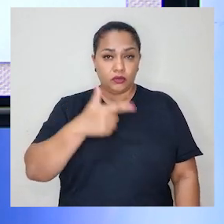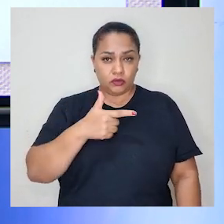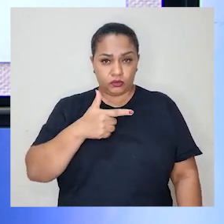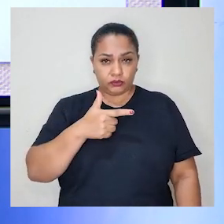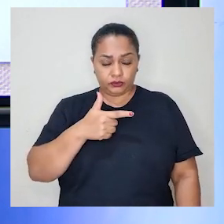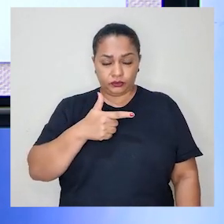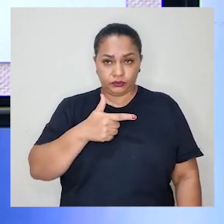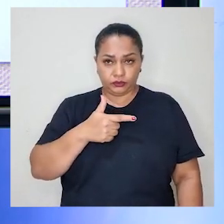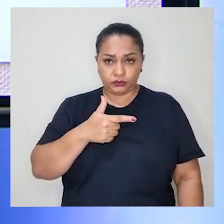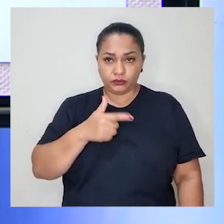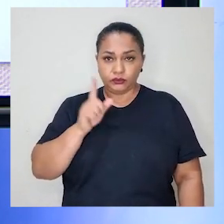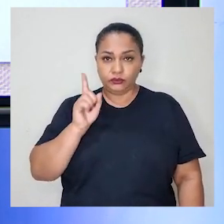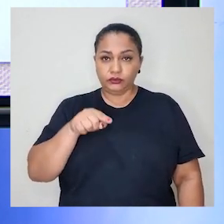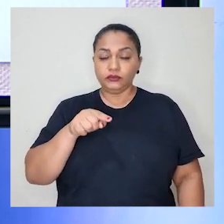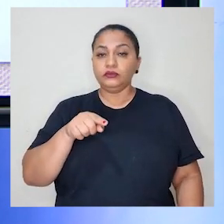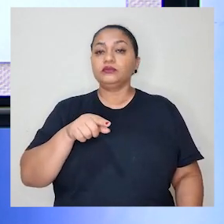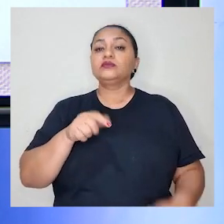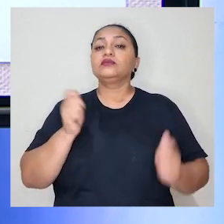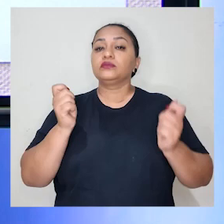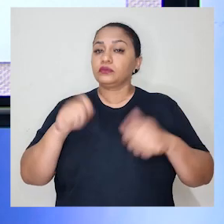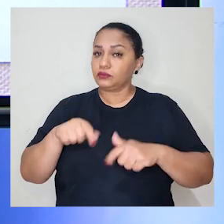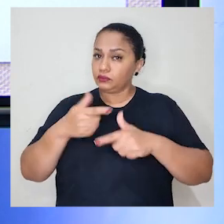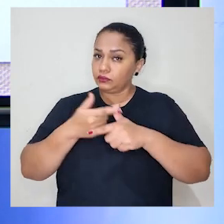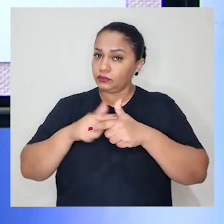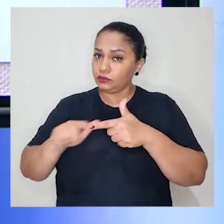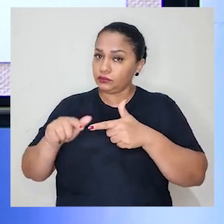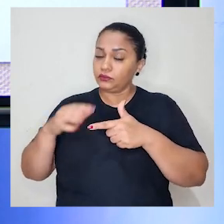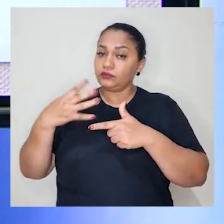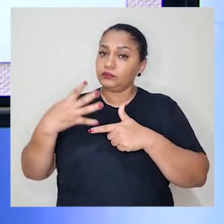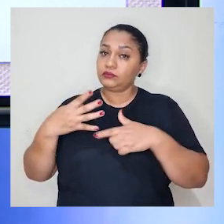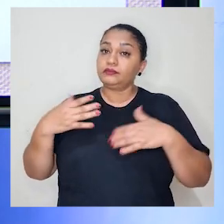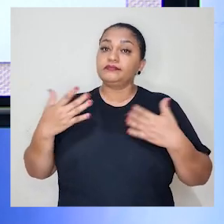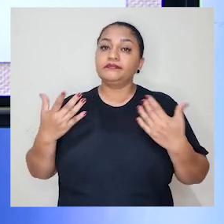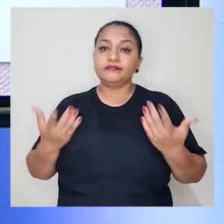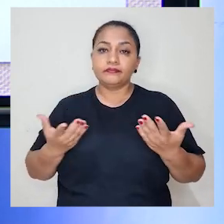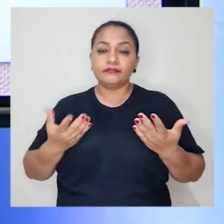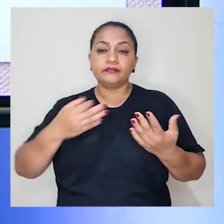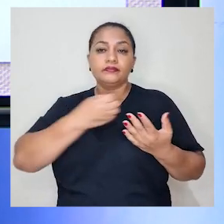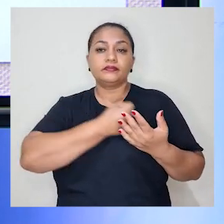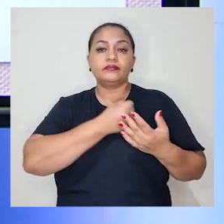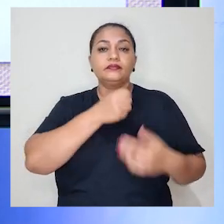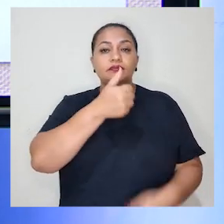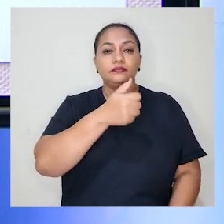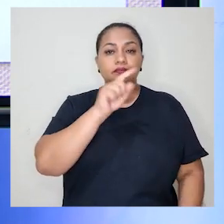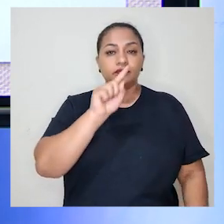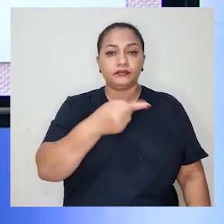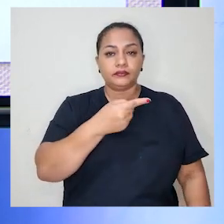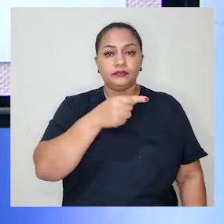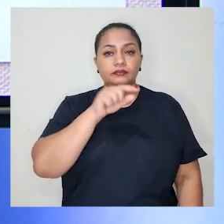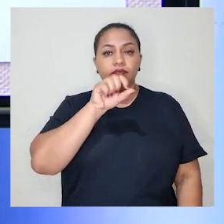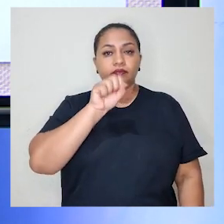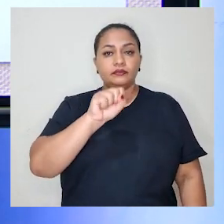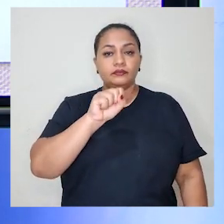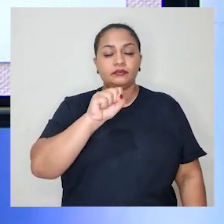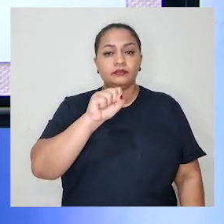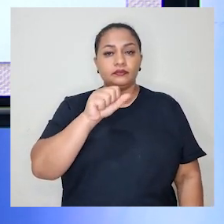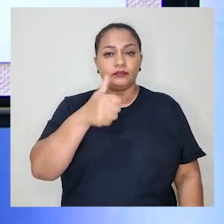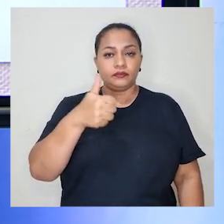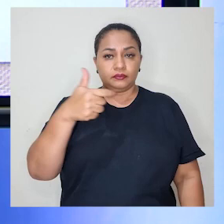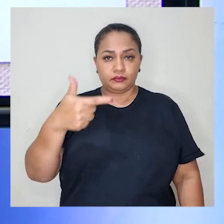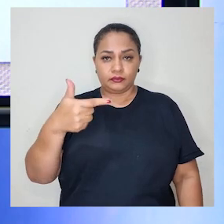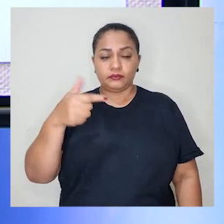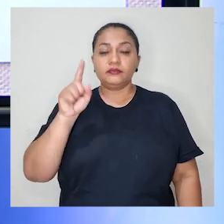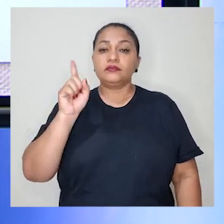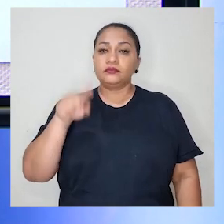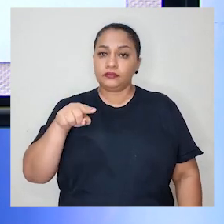E o número 12 é divisível por 4. Portanto, o número 1812 é divisível por